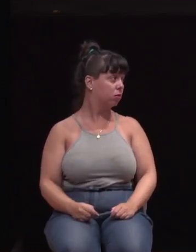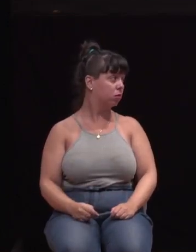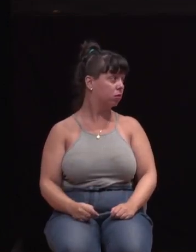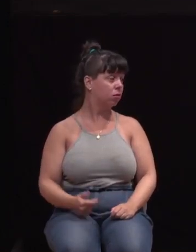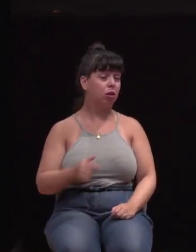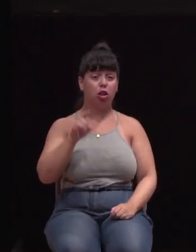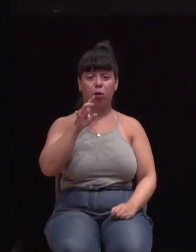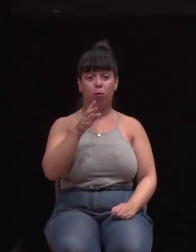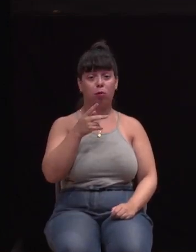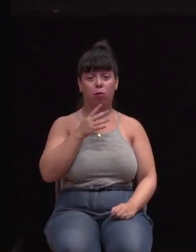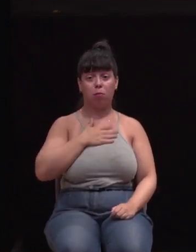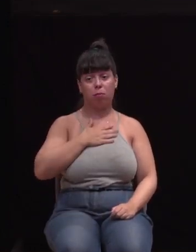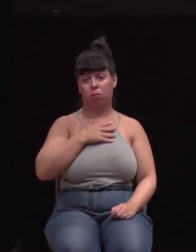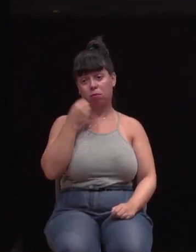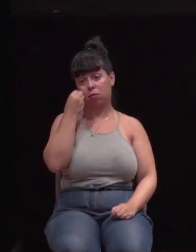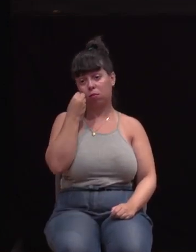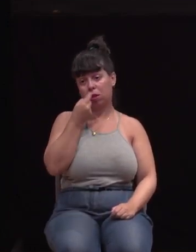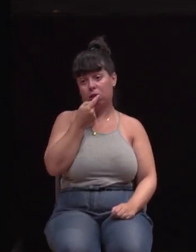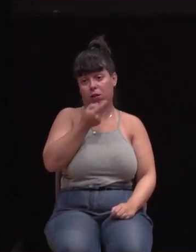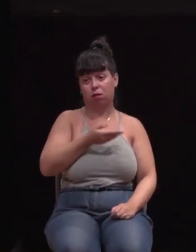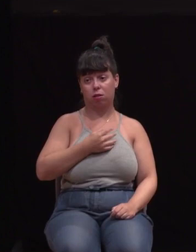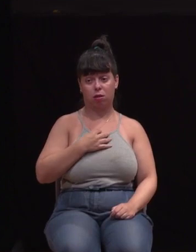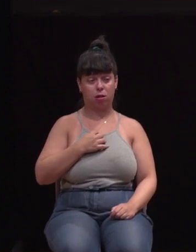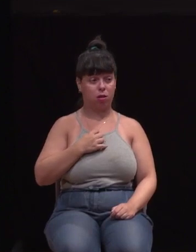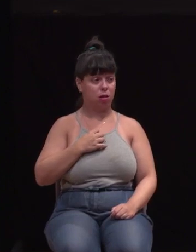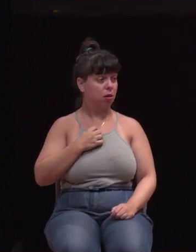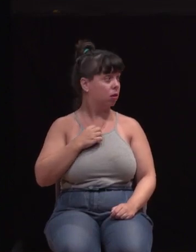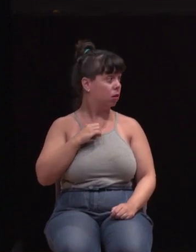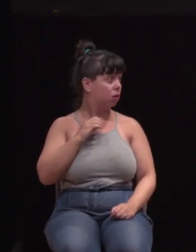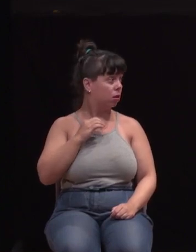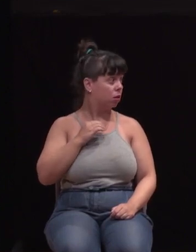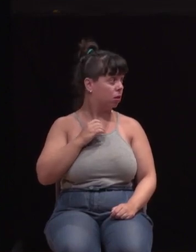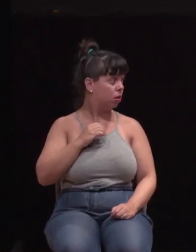pela minha experiência. Se existem